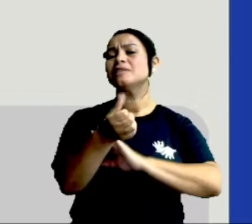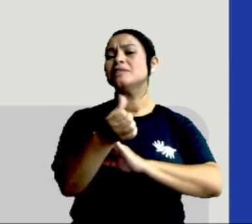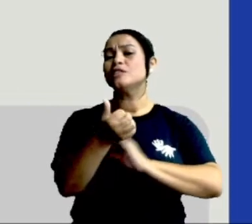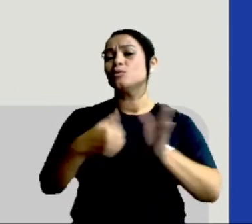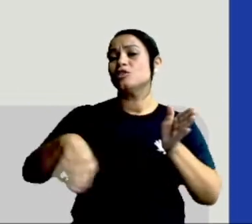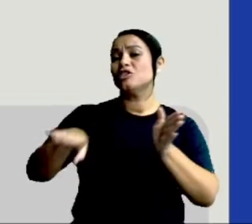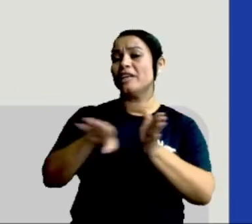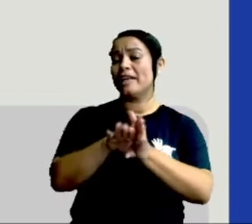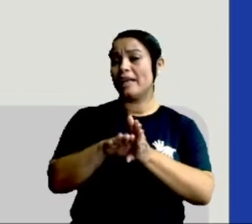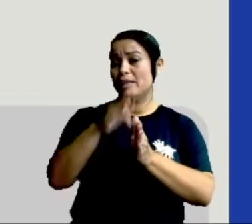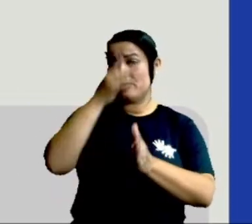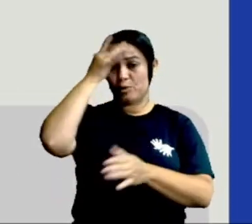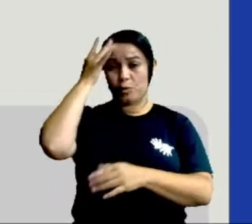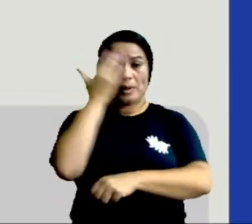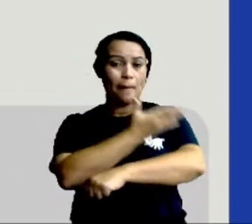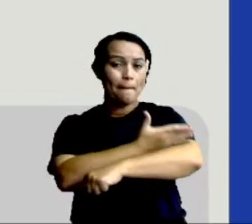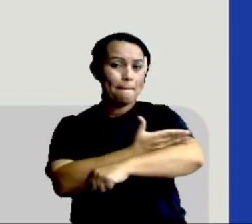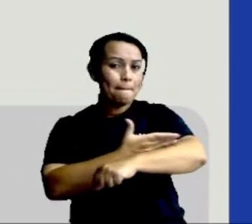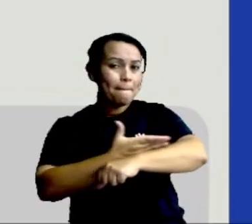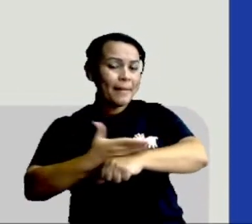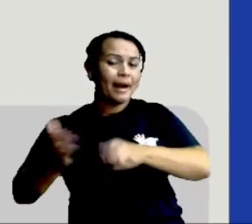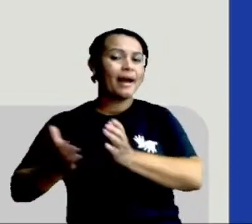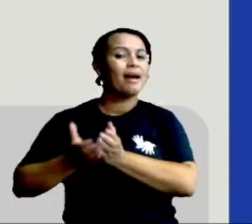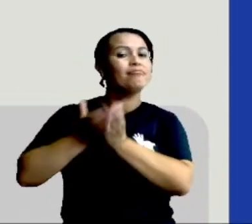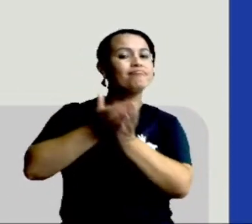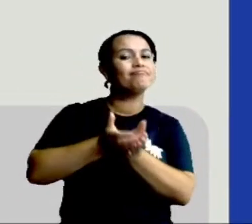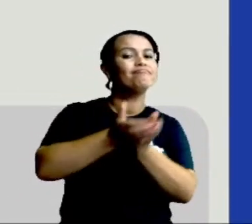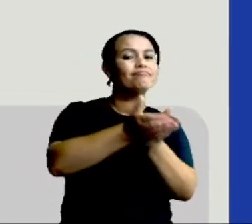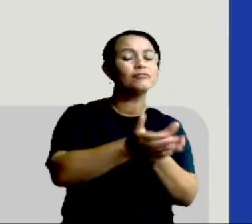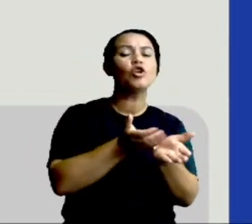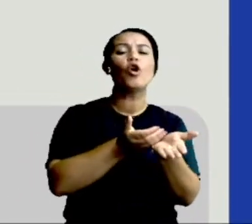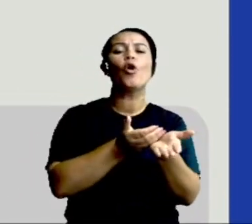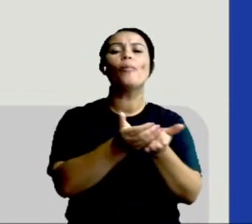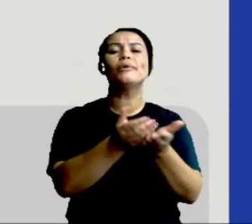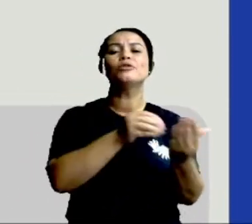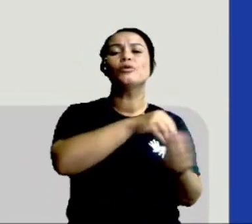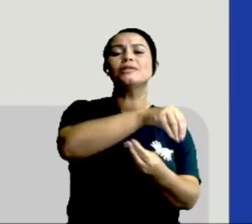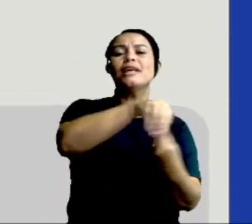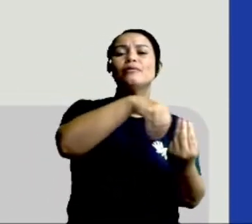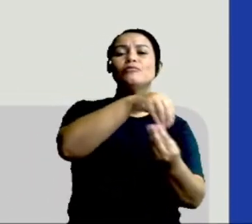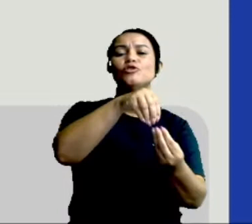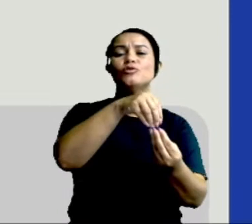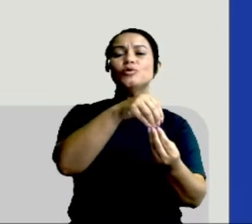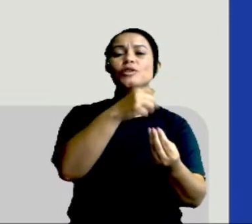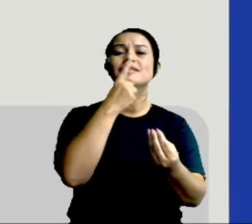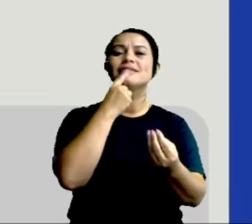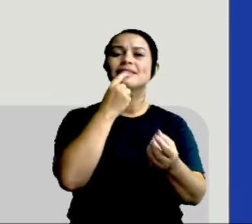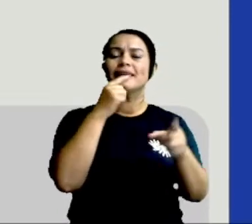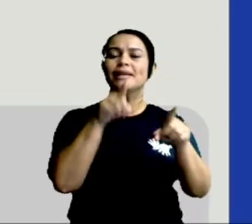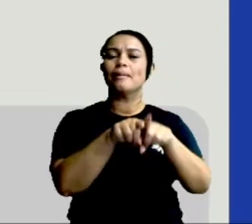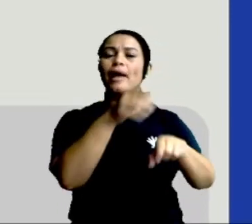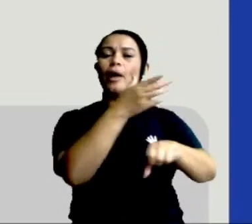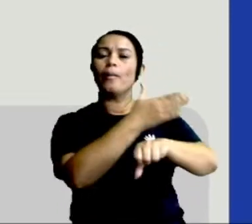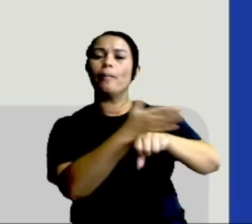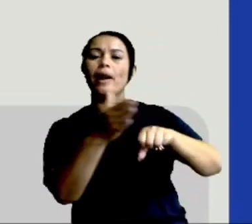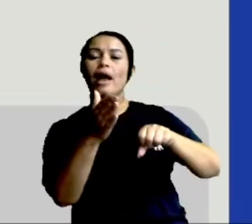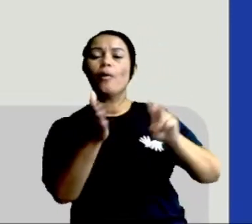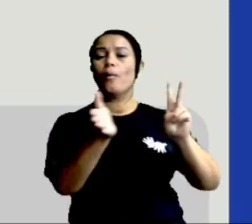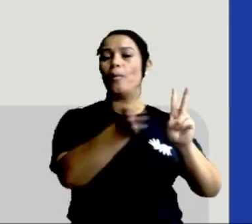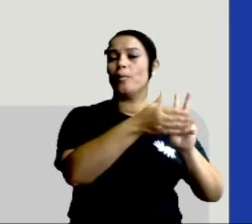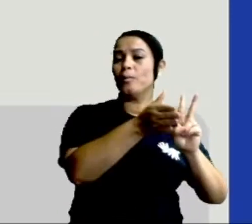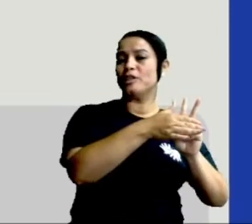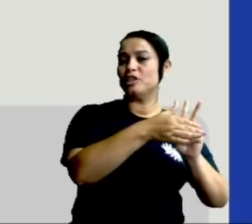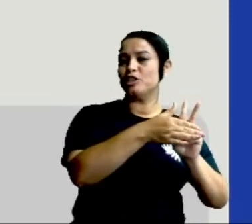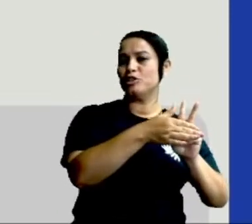com a chegada dos brancos, com a colonização, iniciou-se a mistura de sangue. O branco com o